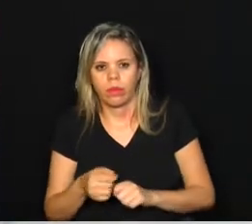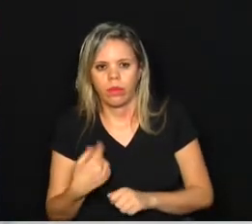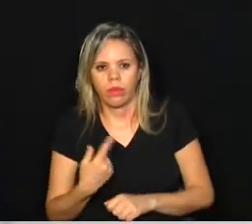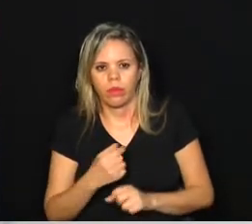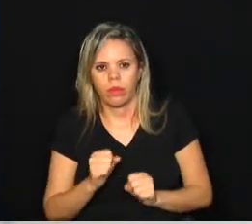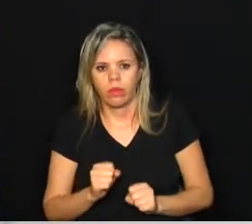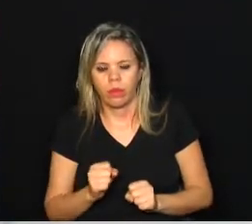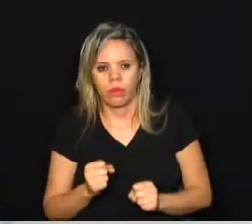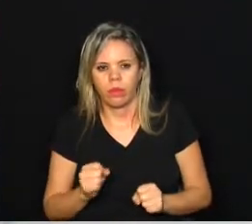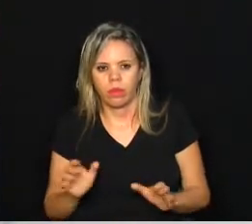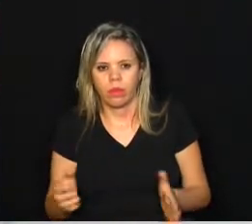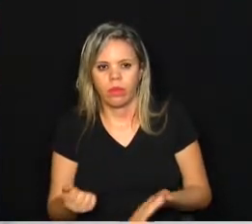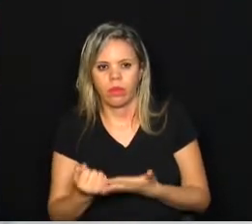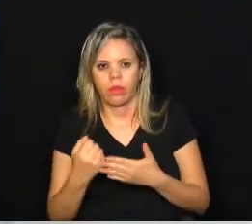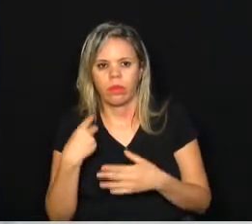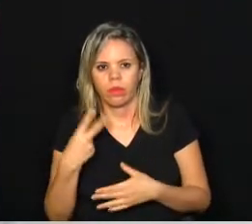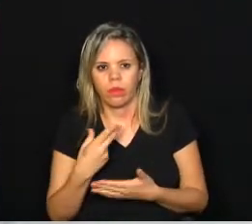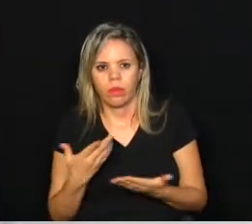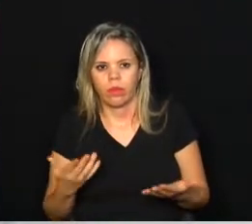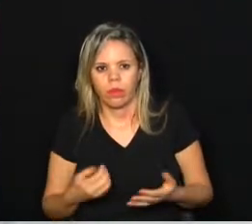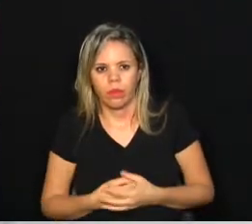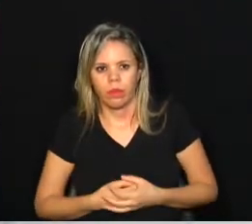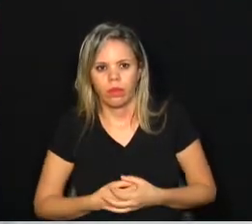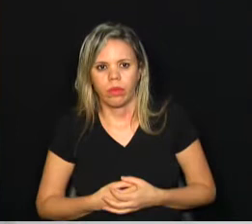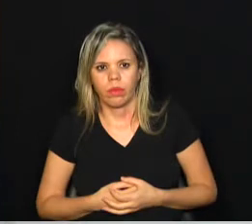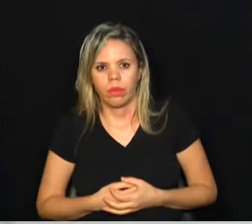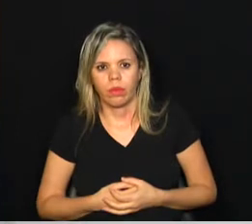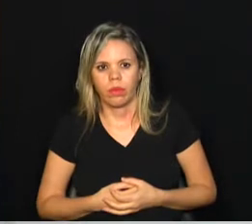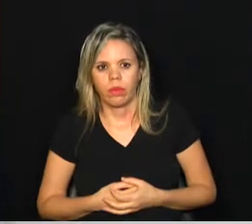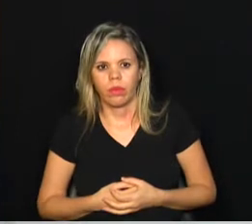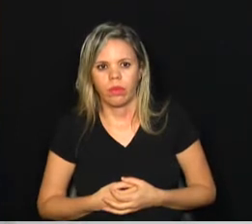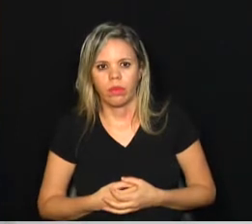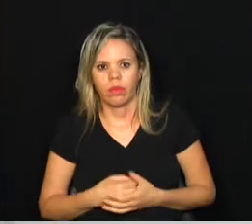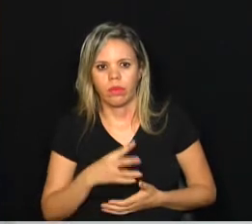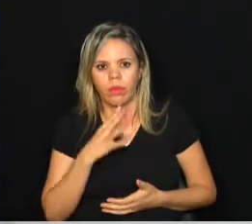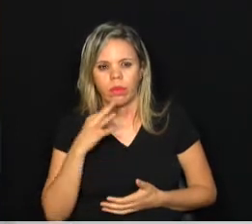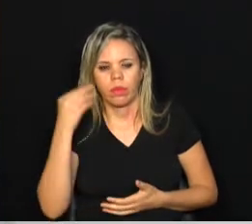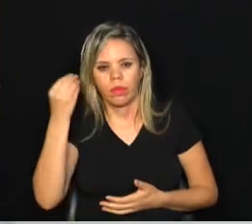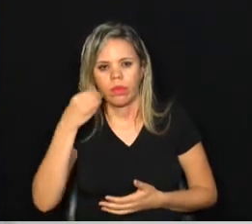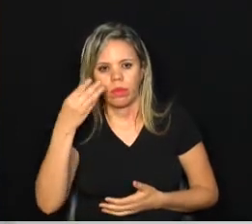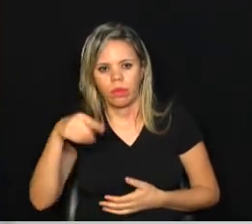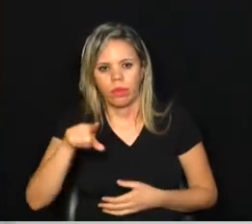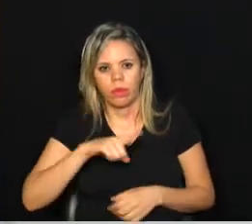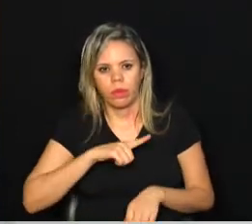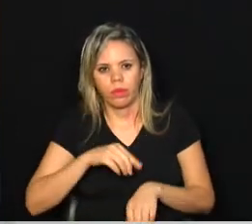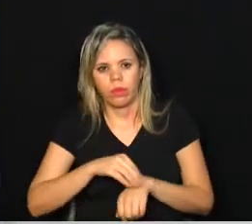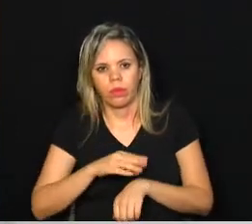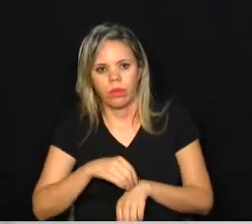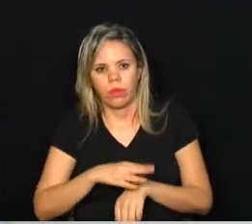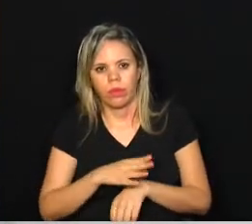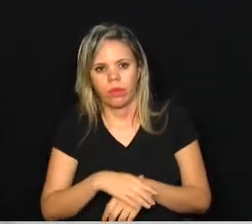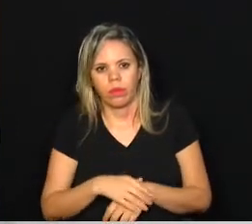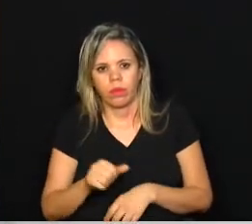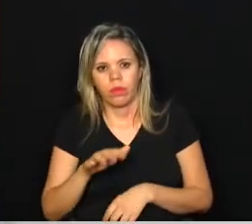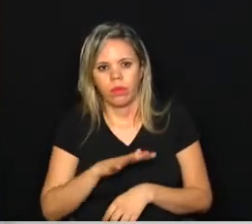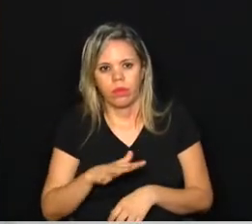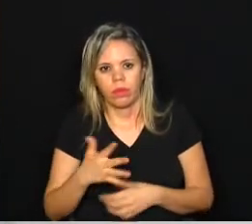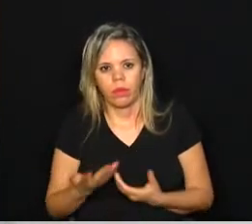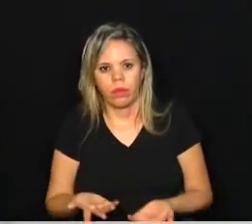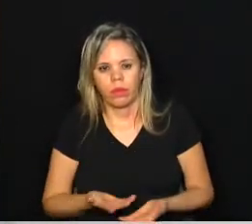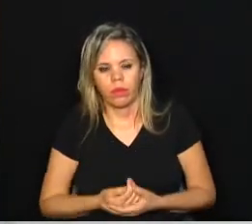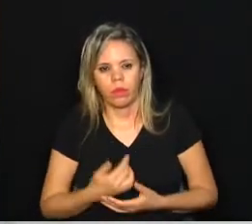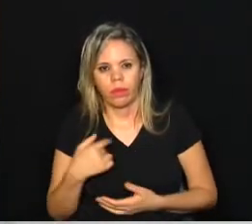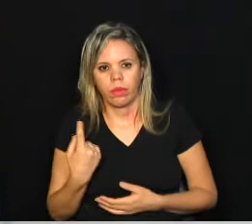possa ter a contribuição dos vereadores, né, com o conhecimento que vocês têm aí sobre essa área, e